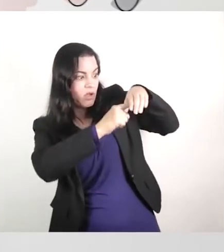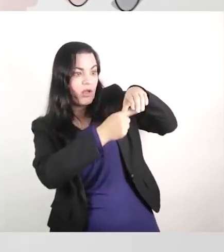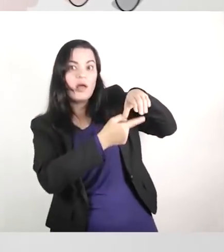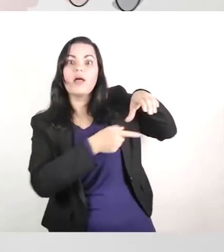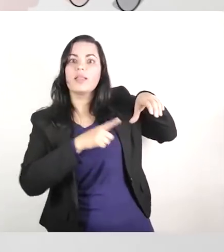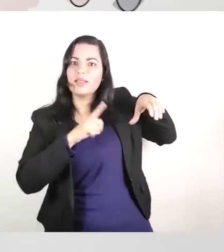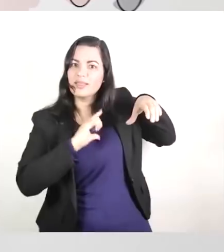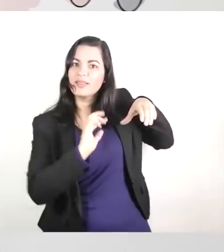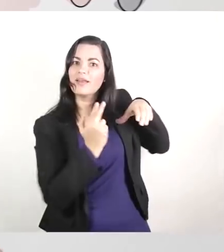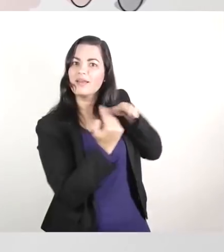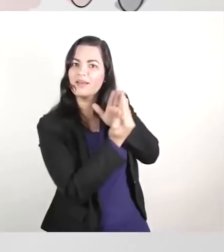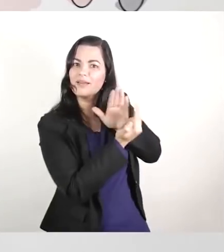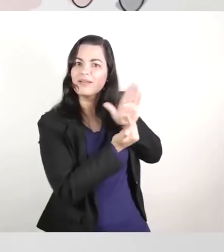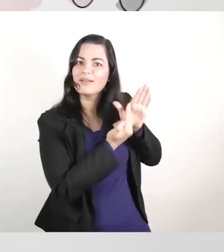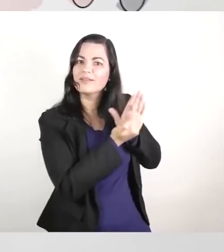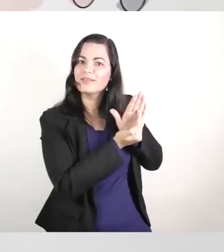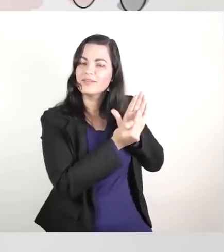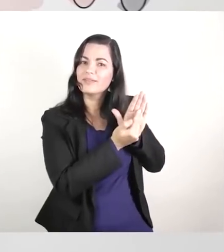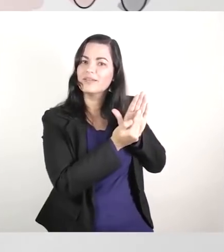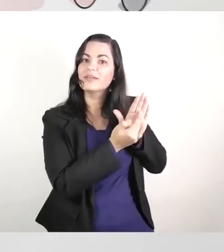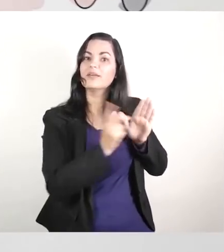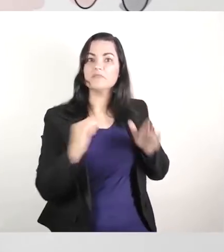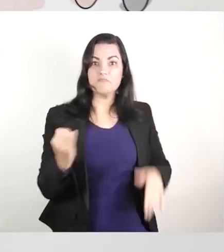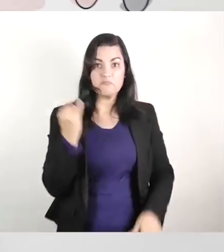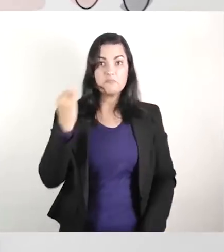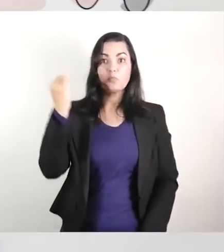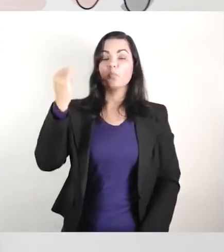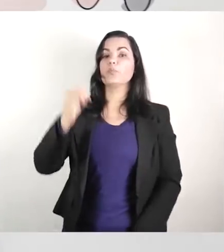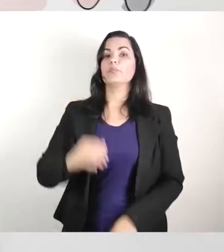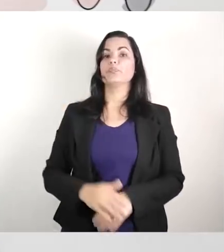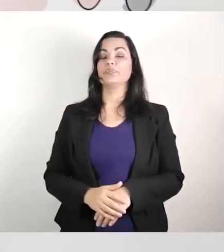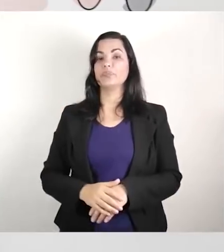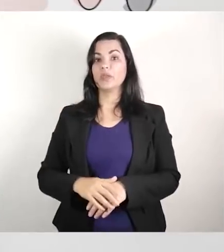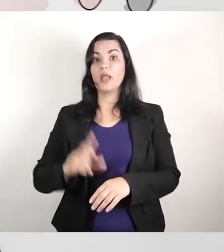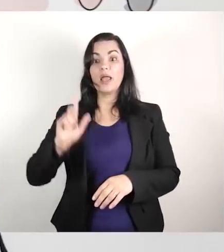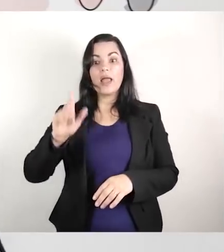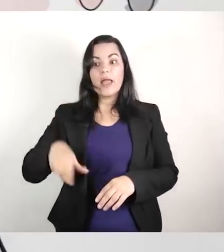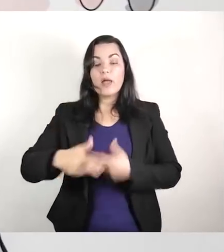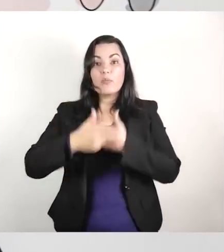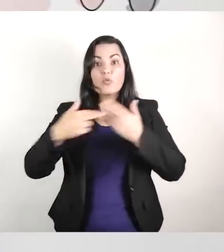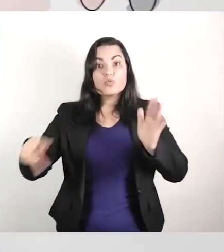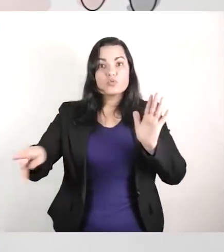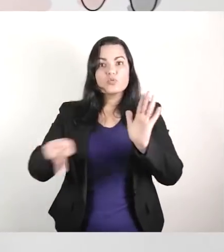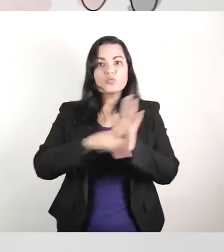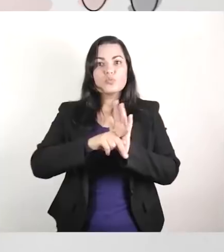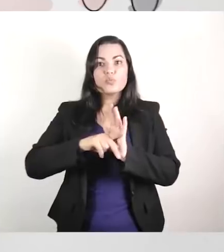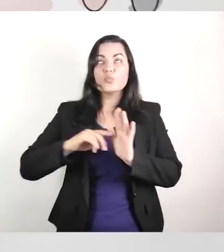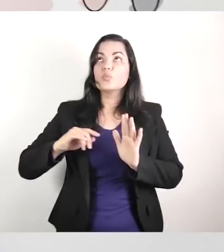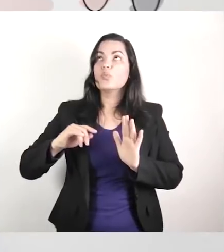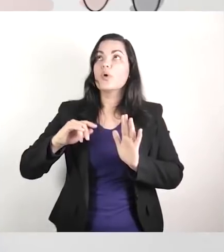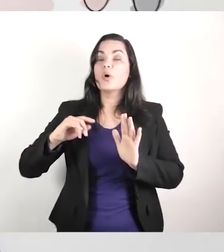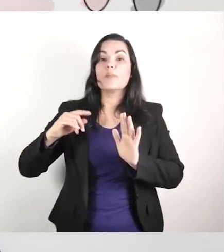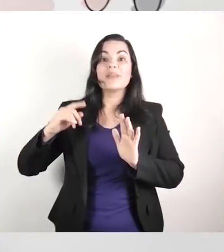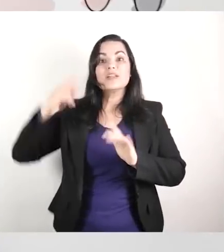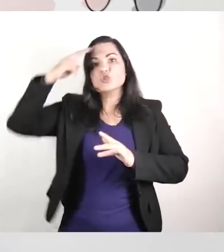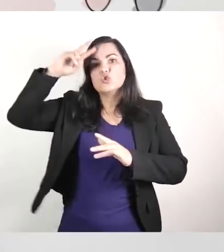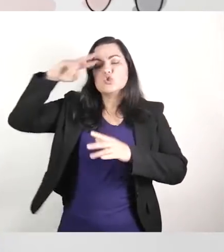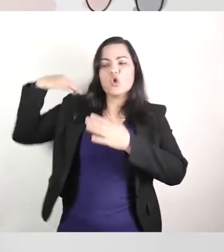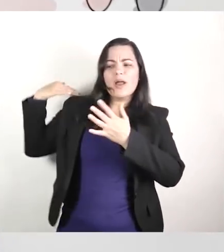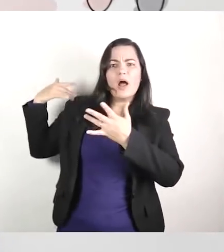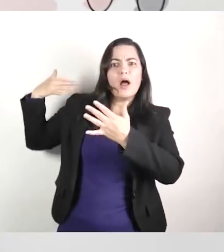esses registros. É um patrimônio histórico, precisa ser preservado, é uma herança importante de toda a história